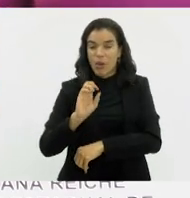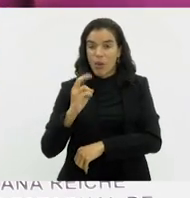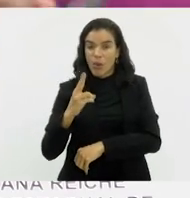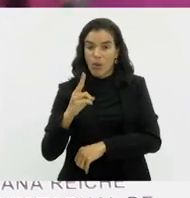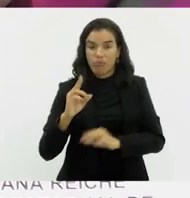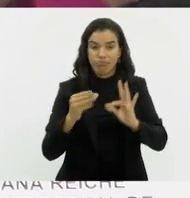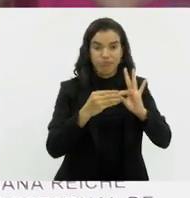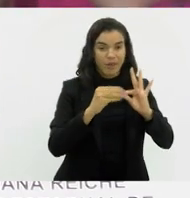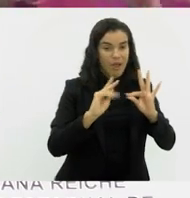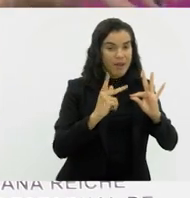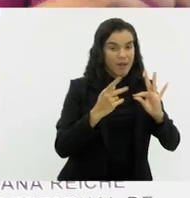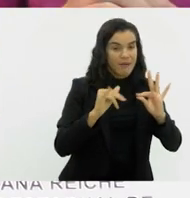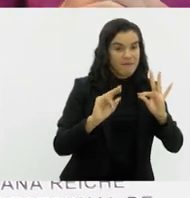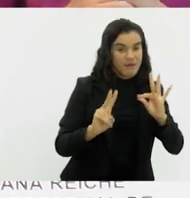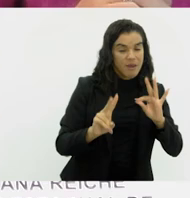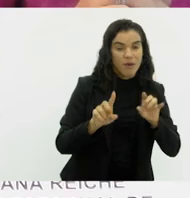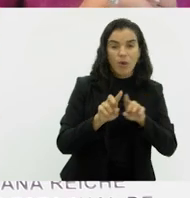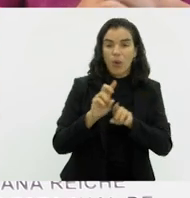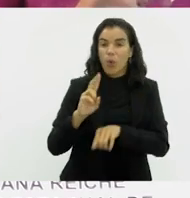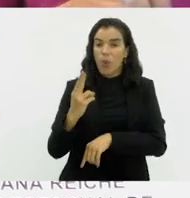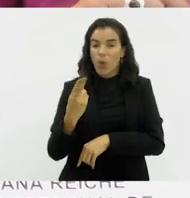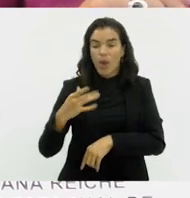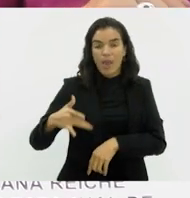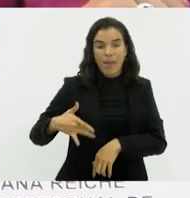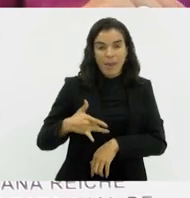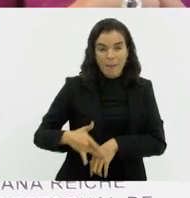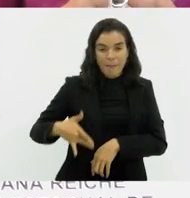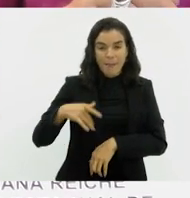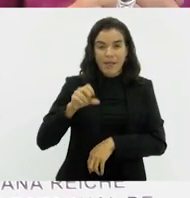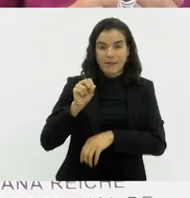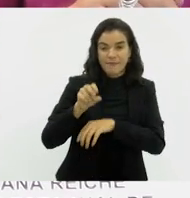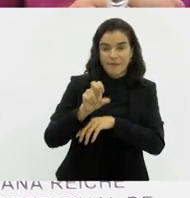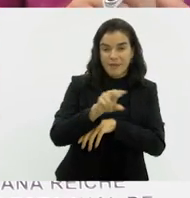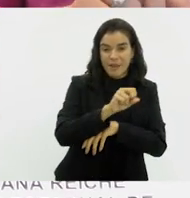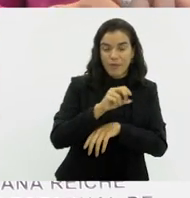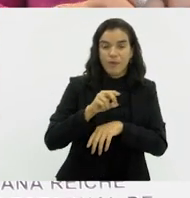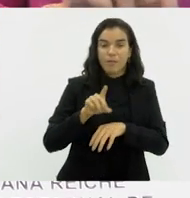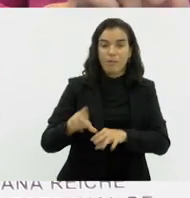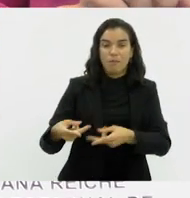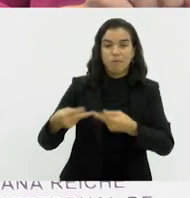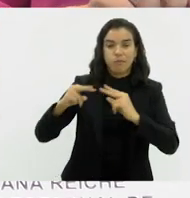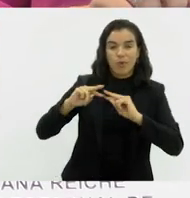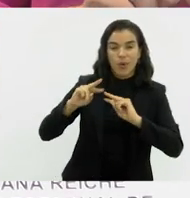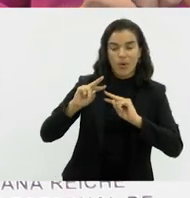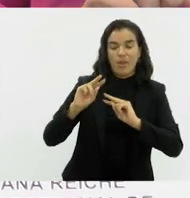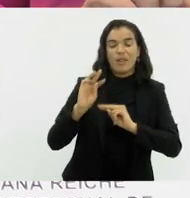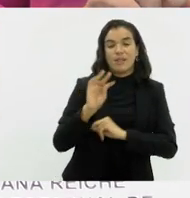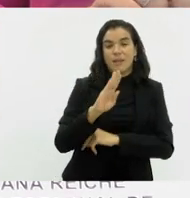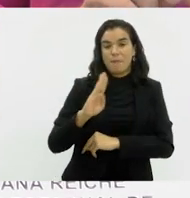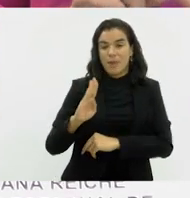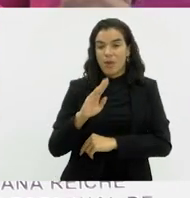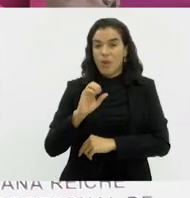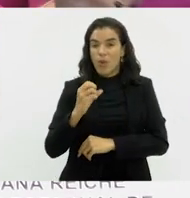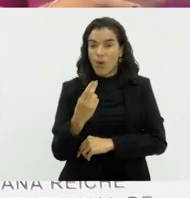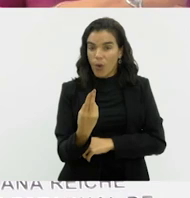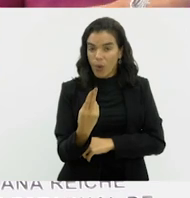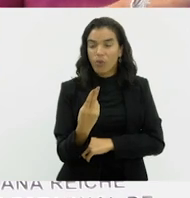HIV ou hepatites virais, infecção por TB e outras comorbidades de difícil manejo, TB